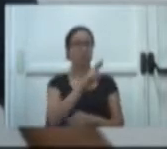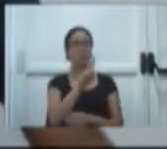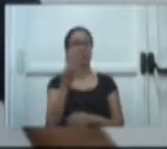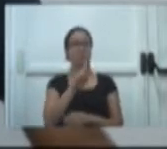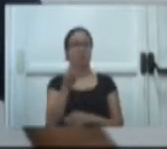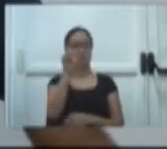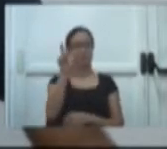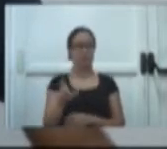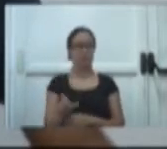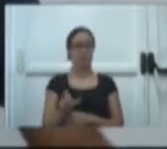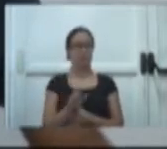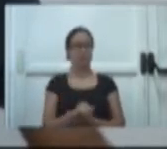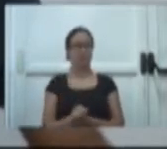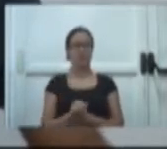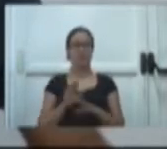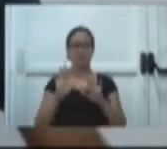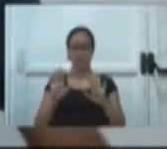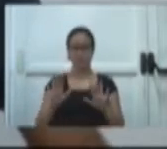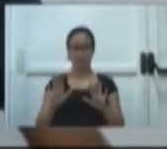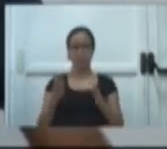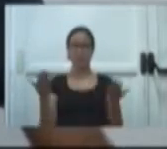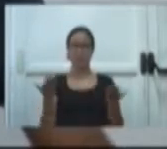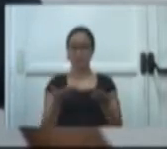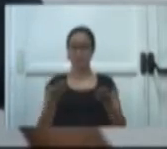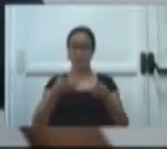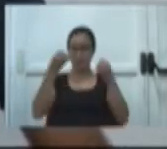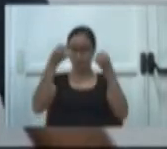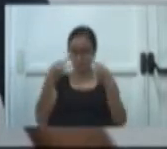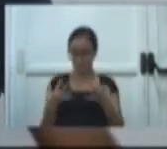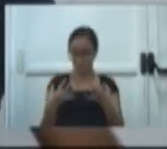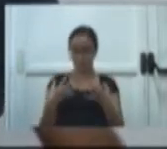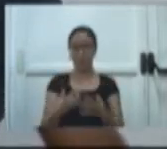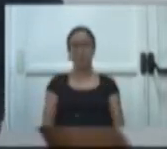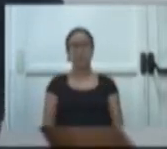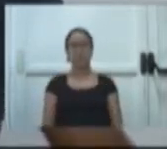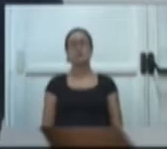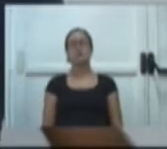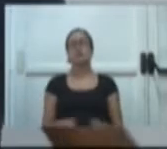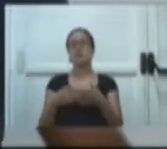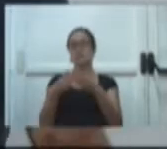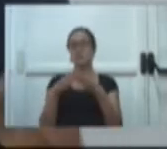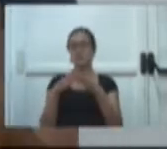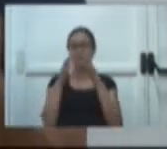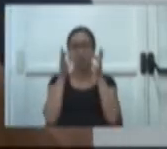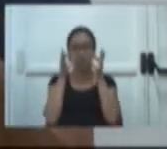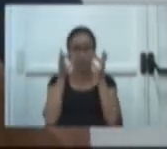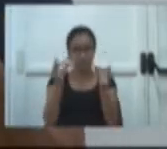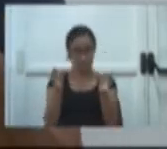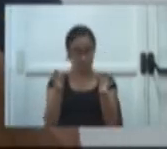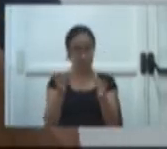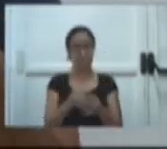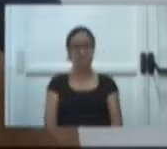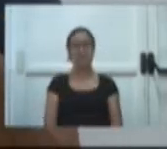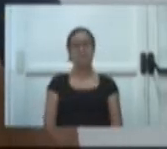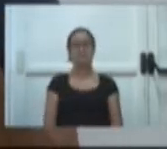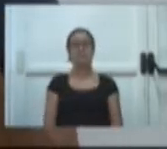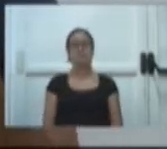Agora. Gente, olha só, o que eu queria pedir a atenção de vocês. Porque a